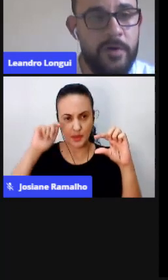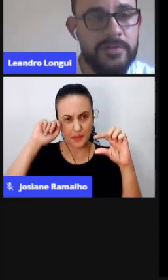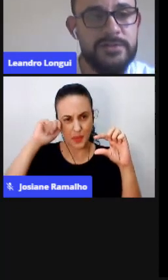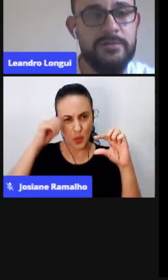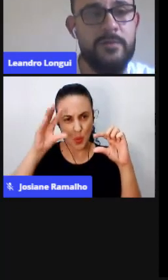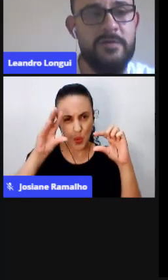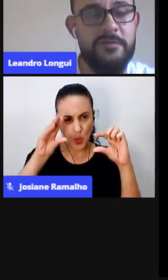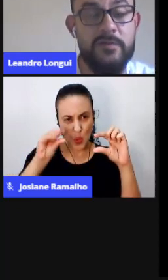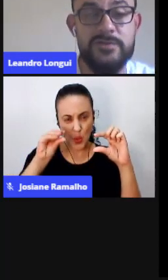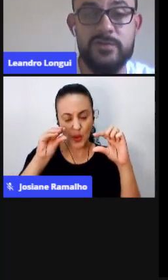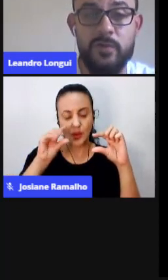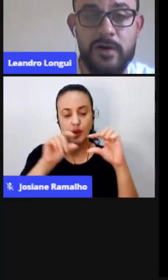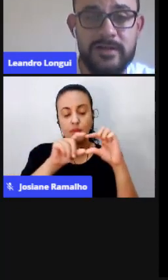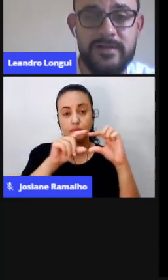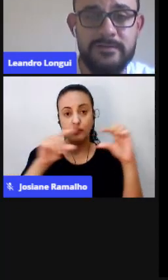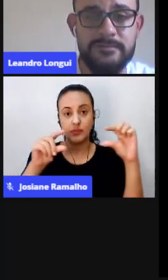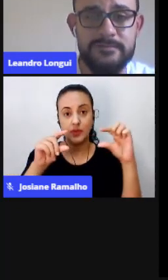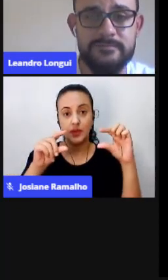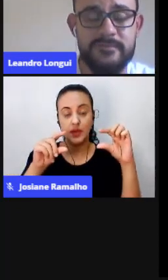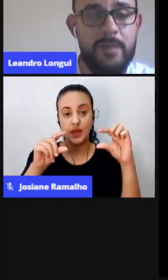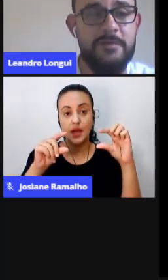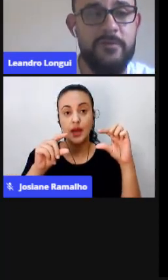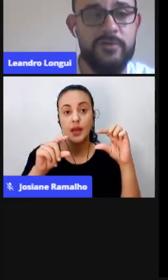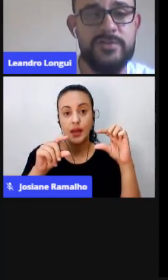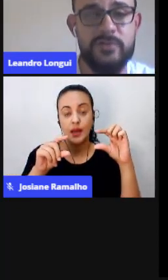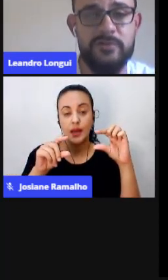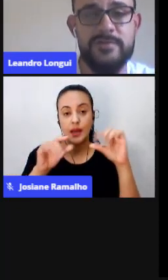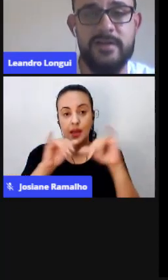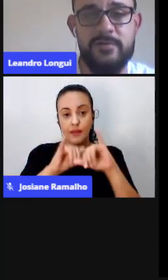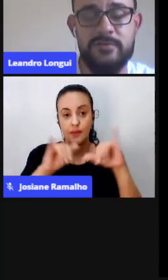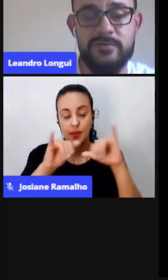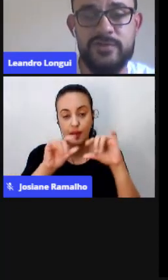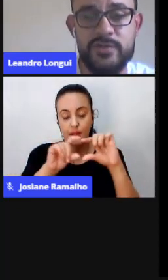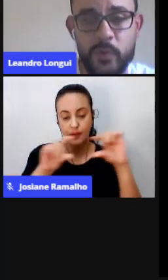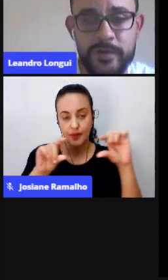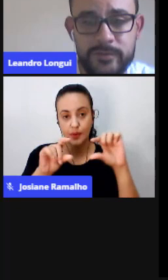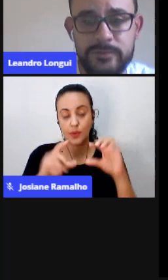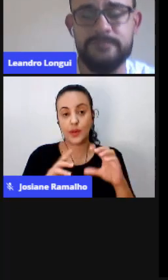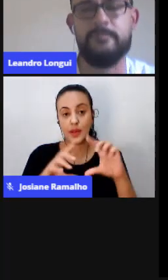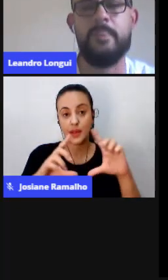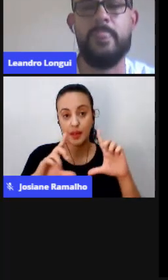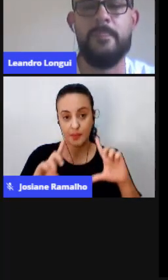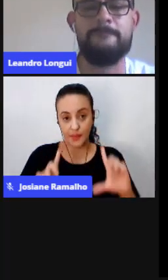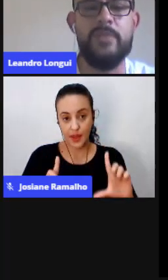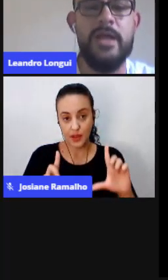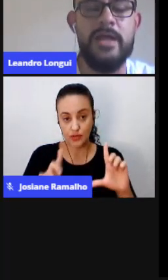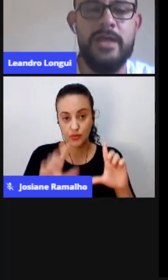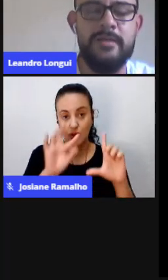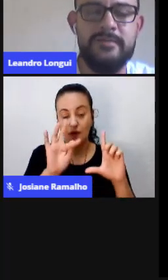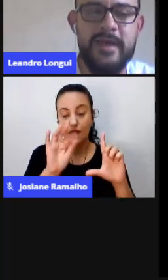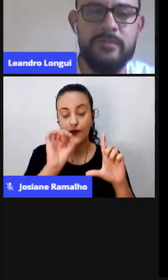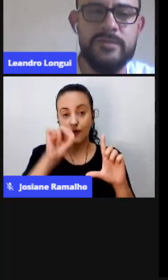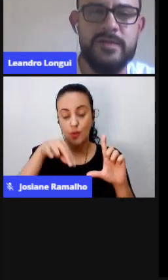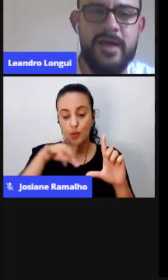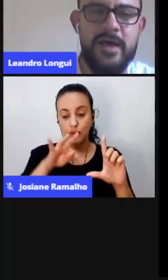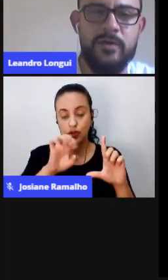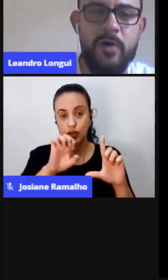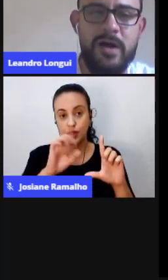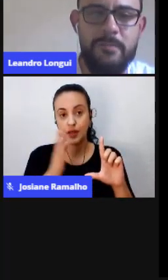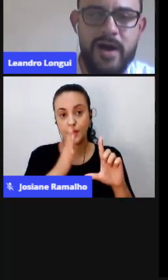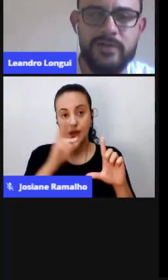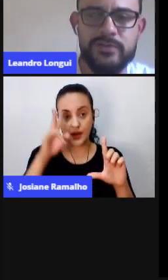como suporte uma fonte histórica, né, uma fonte histórica do século XVIII, e